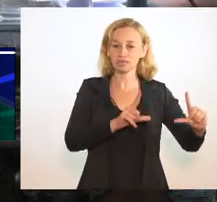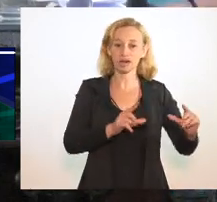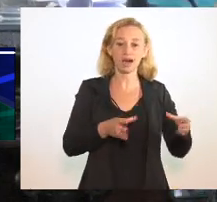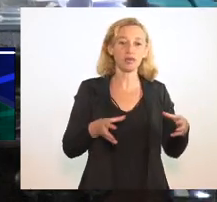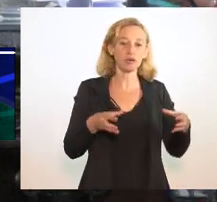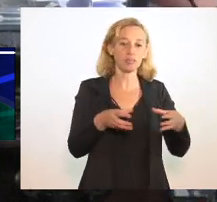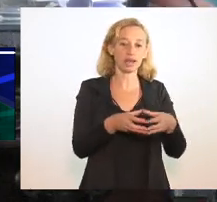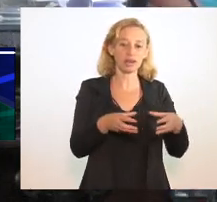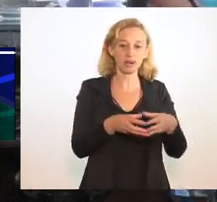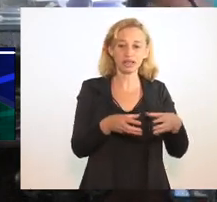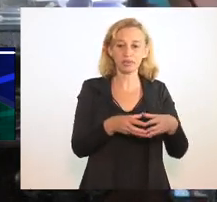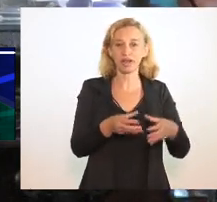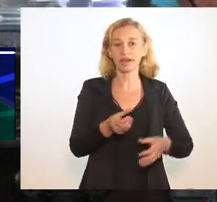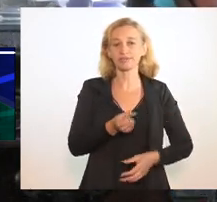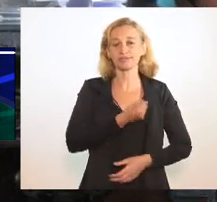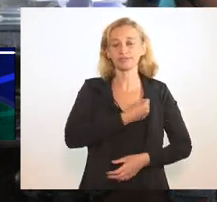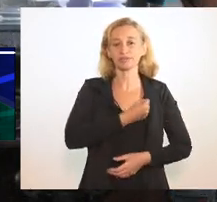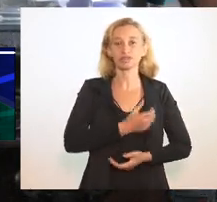grupos.